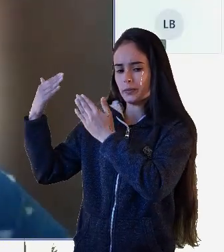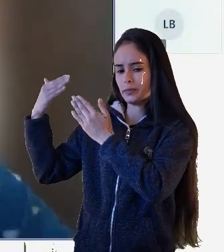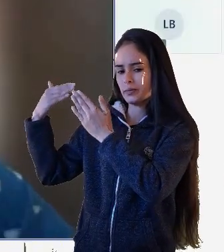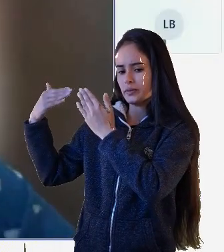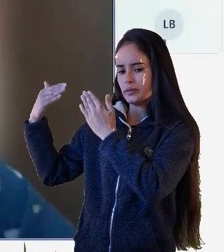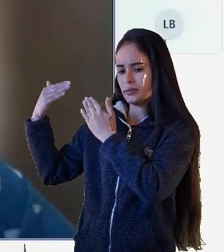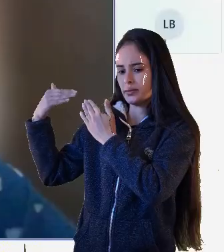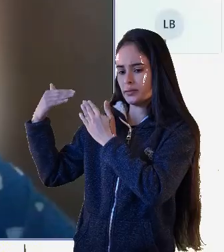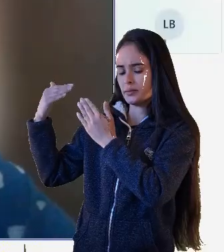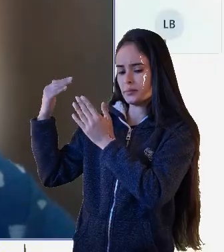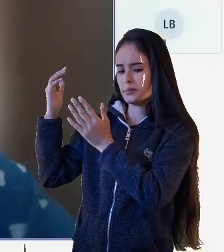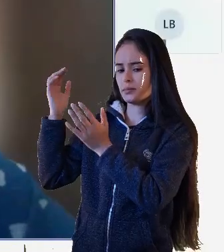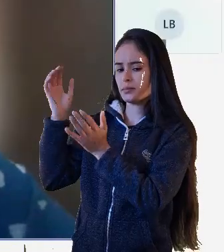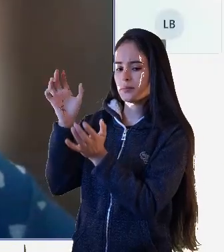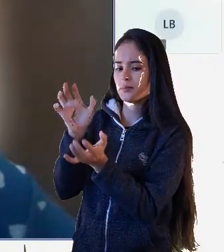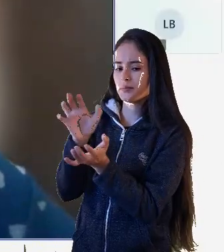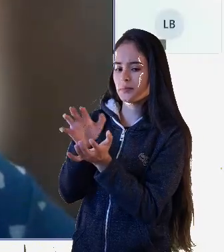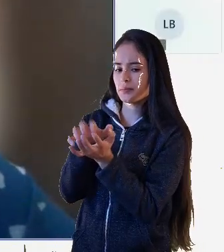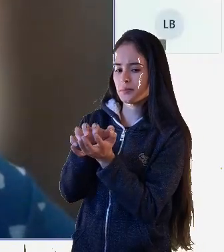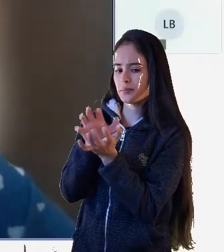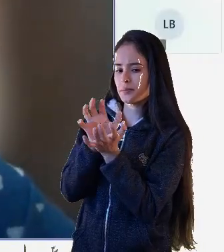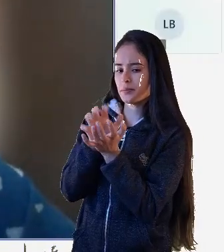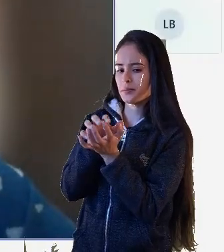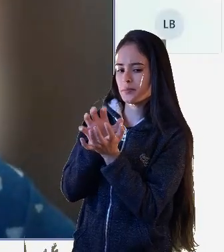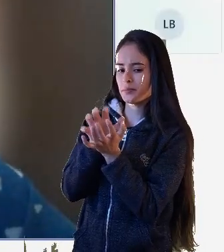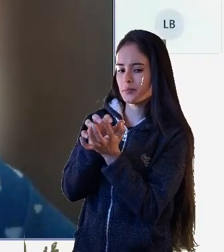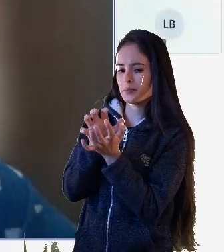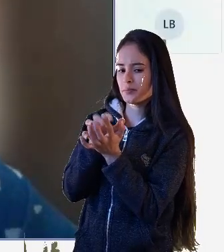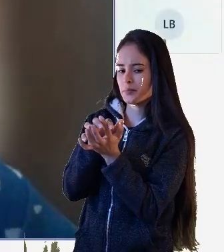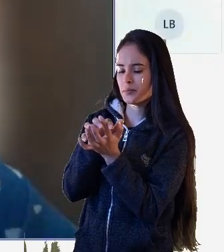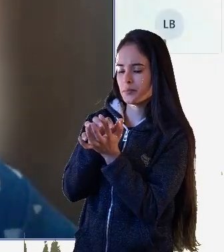seria esse, né. Então,